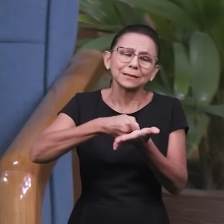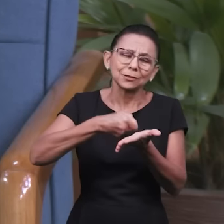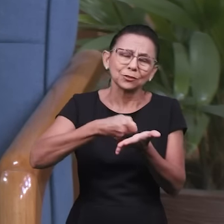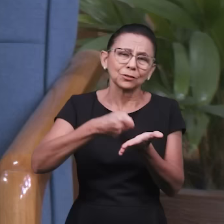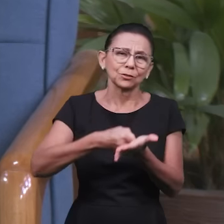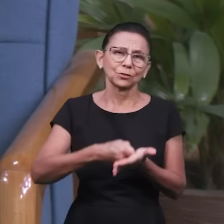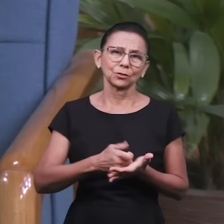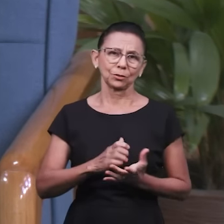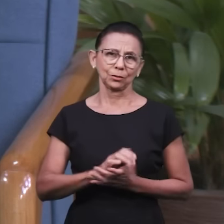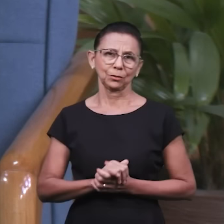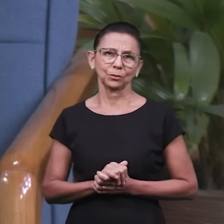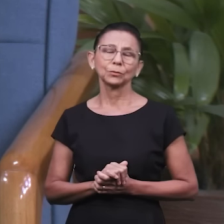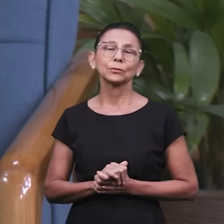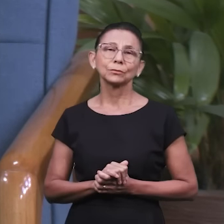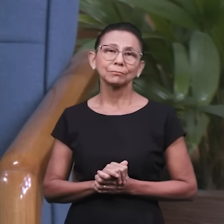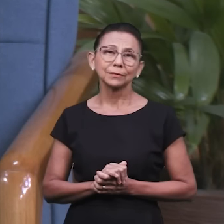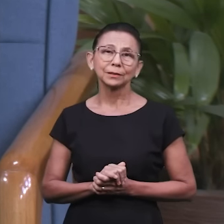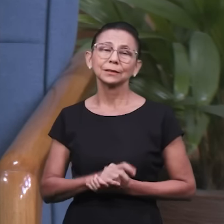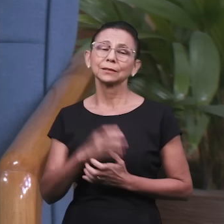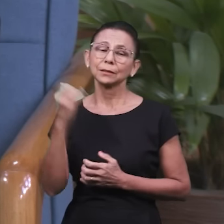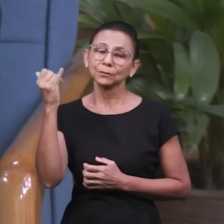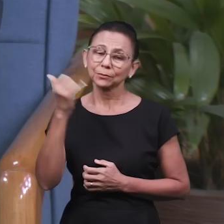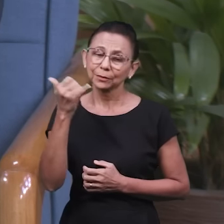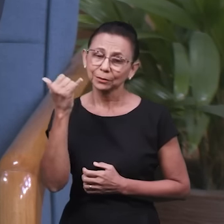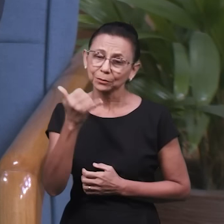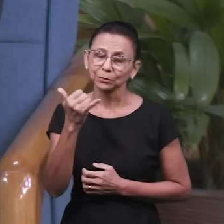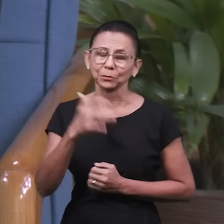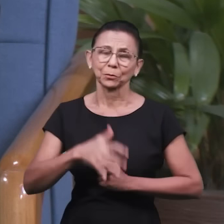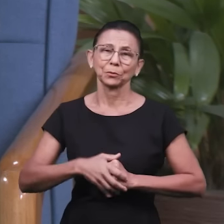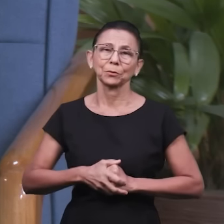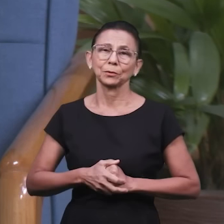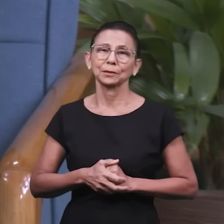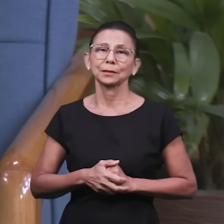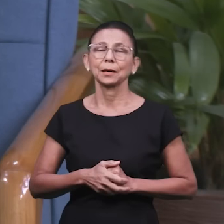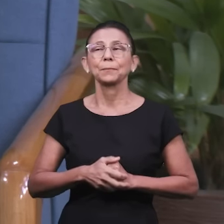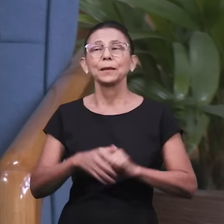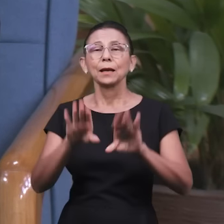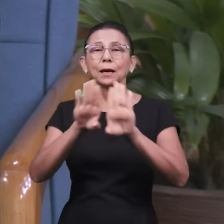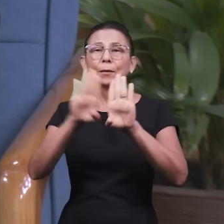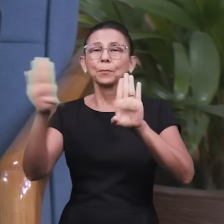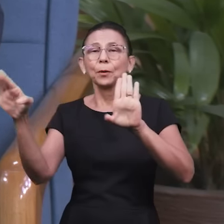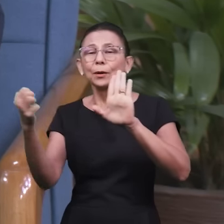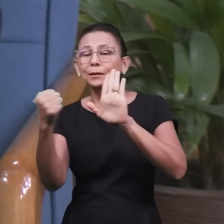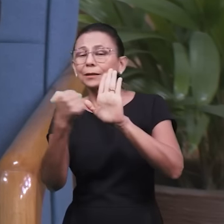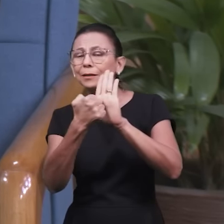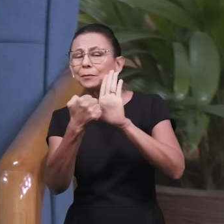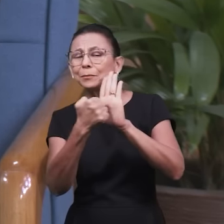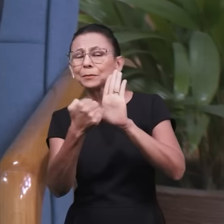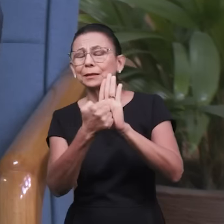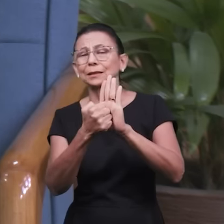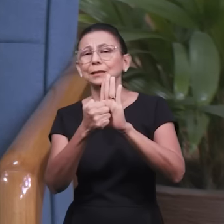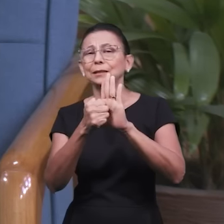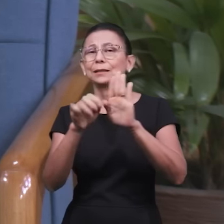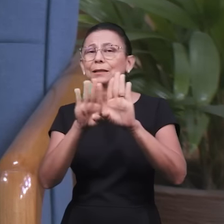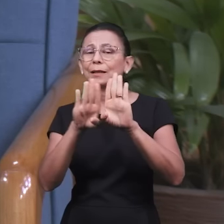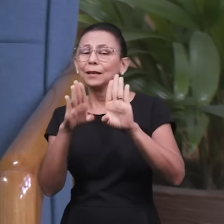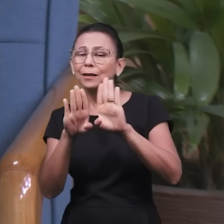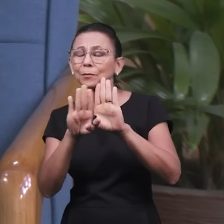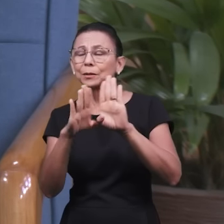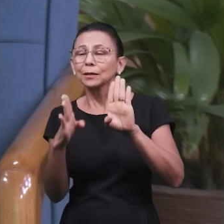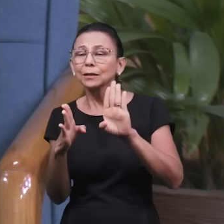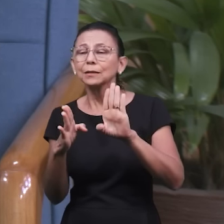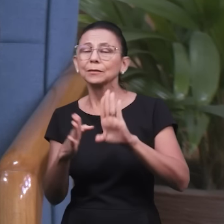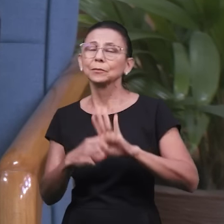coração, o recebesse, né? Como voltarei, né? Já despi os meus vestidos, como